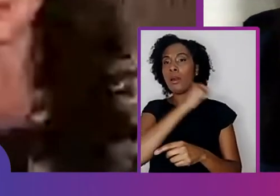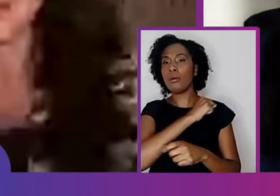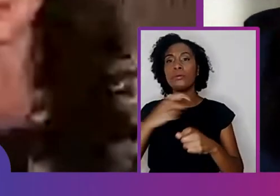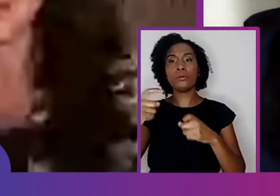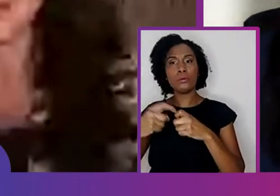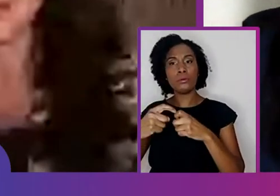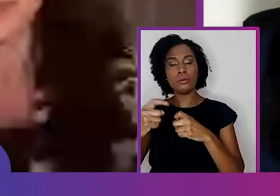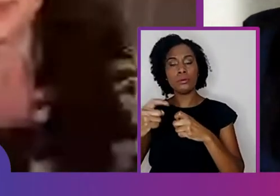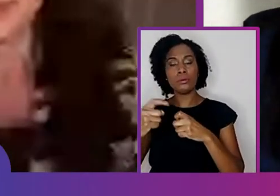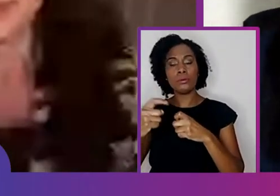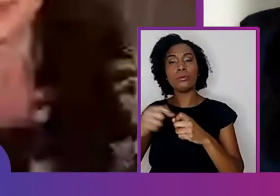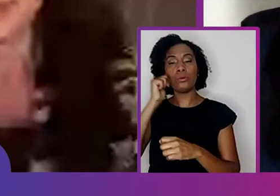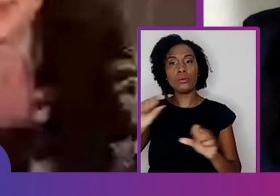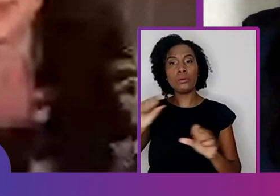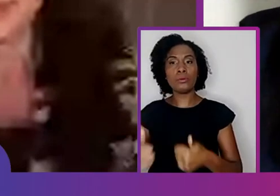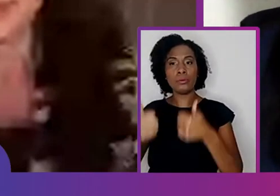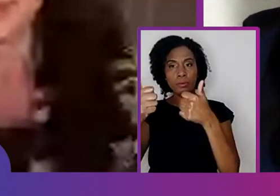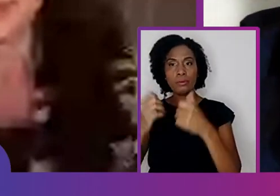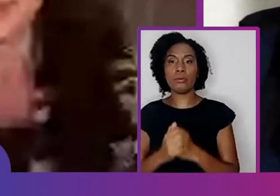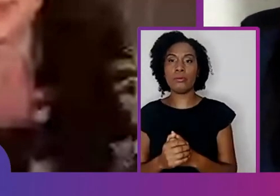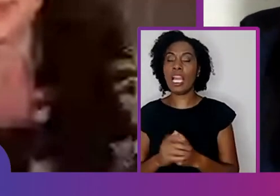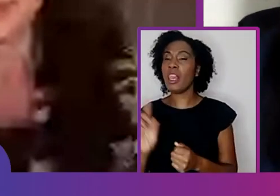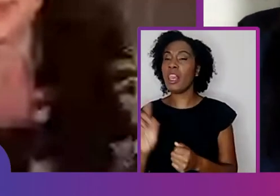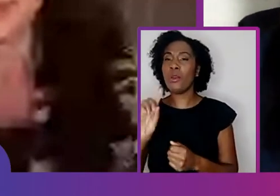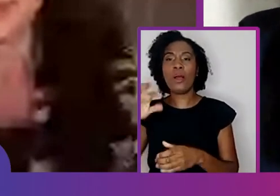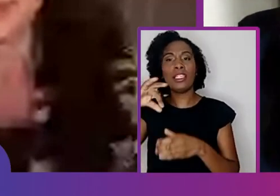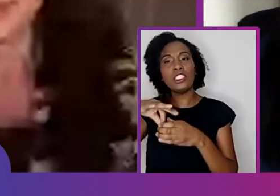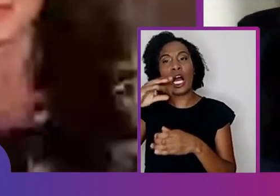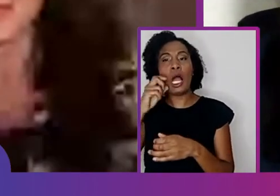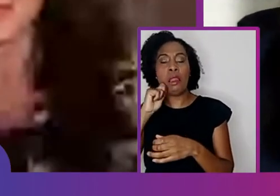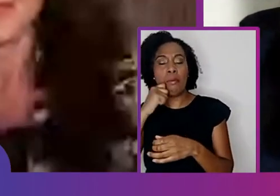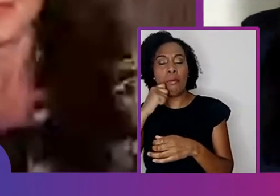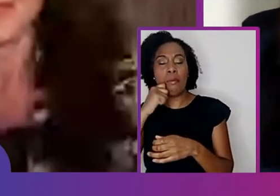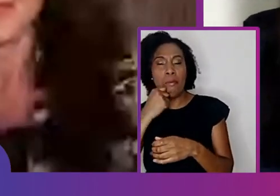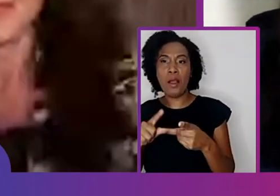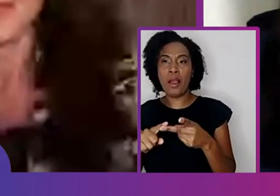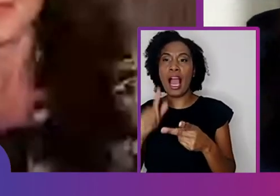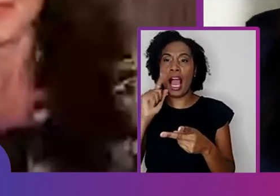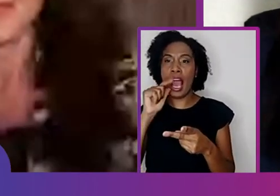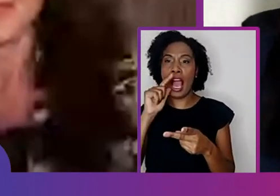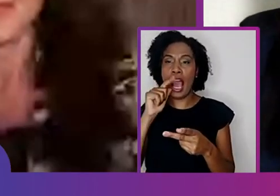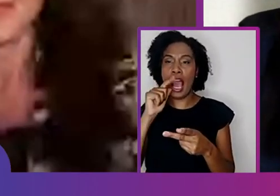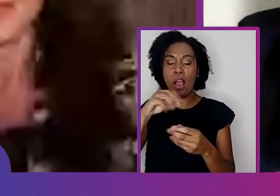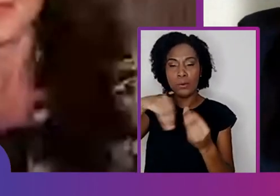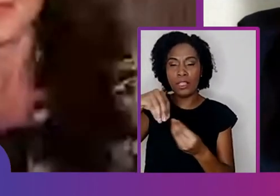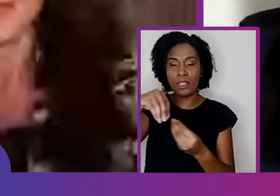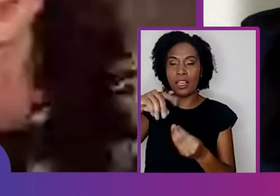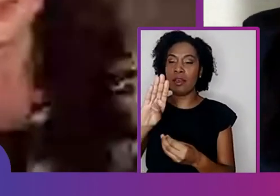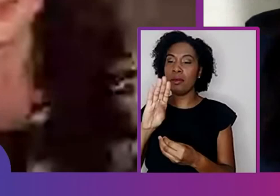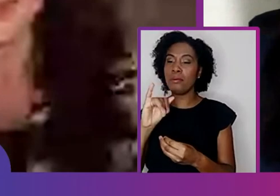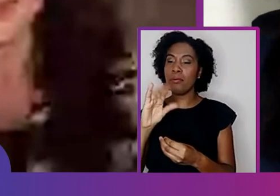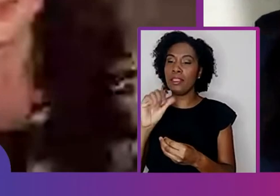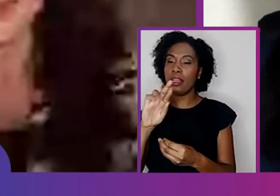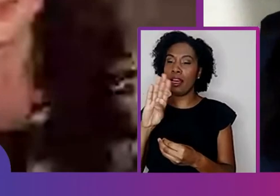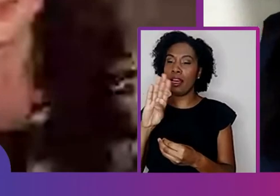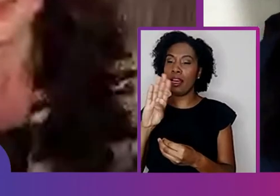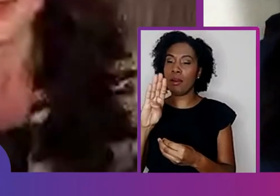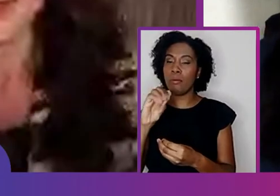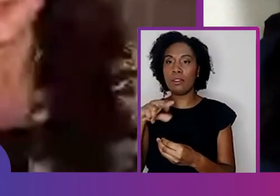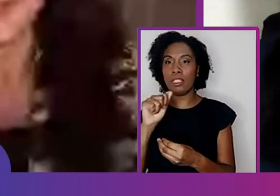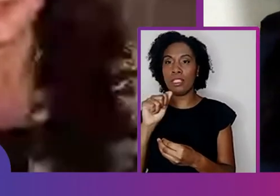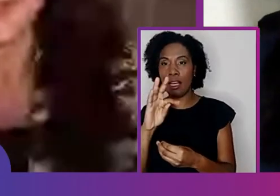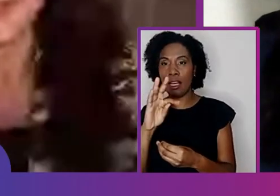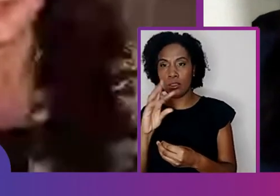ser com chá de limão, nem com água com bicarbonato, vai ser uma coisa um pouco mais arrumadinha, um pouco mais elaborada do que